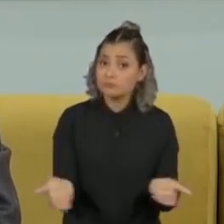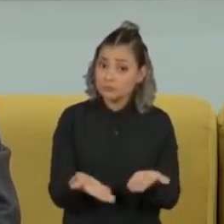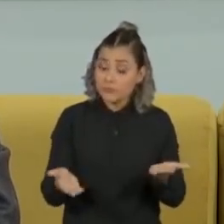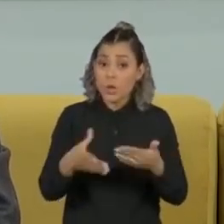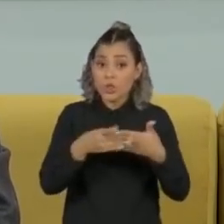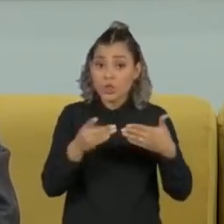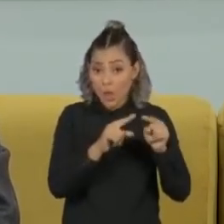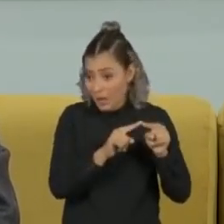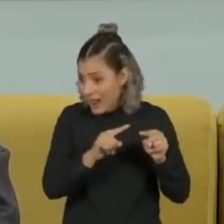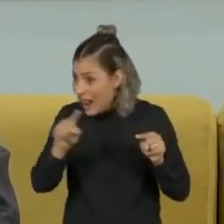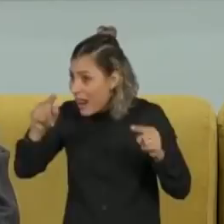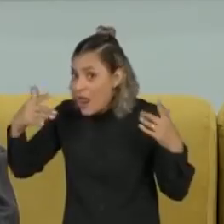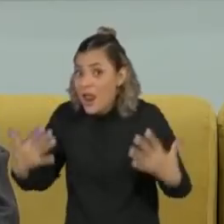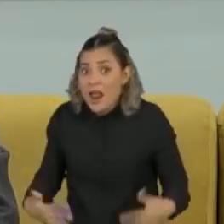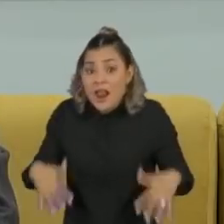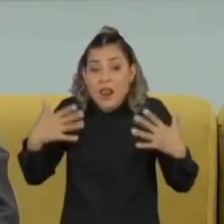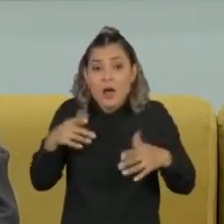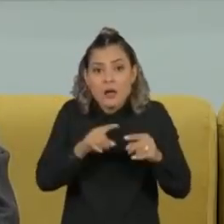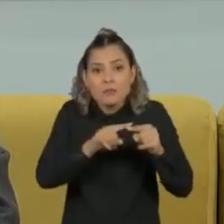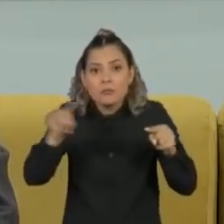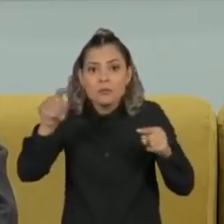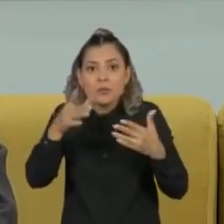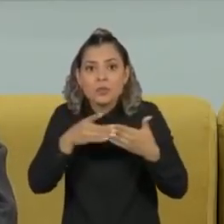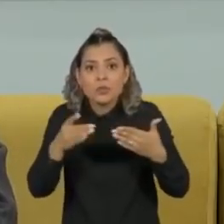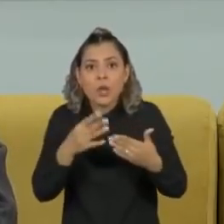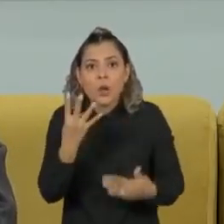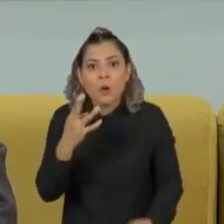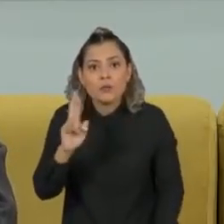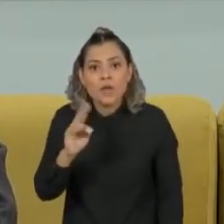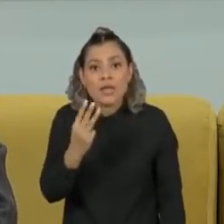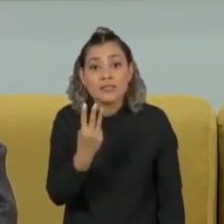história no Brasil. A moeda americana chegou a ser negociada hoje a R$